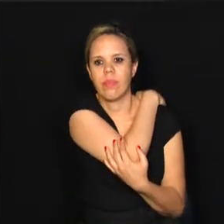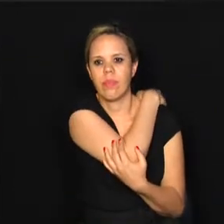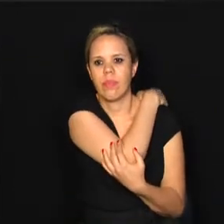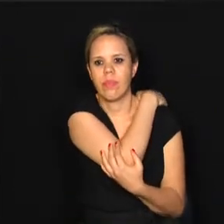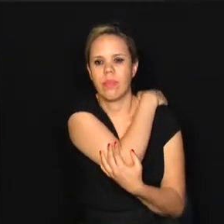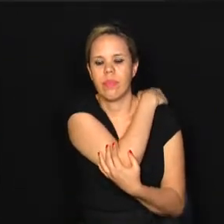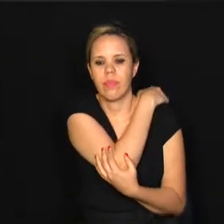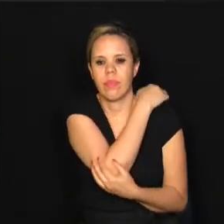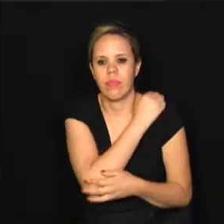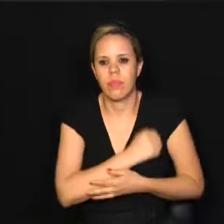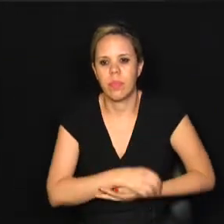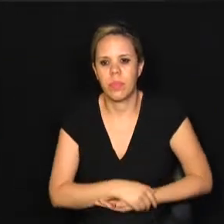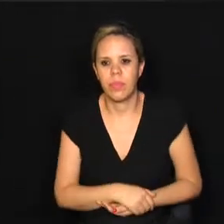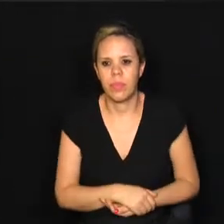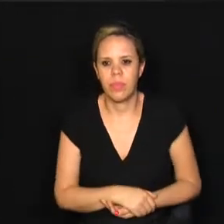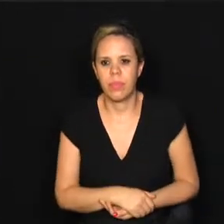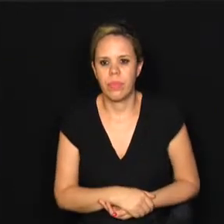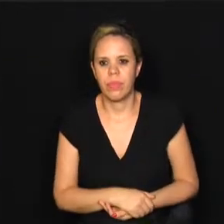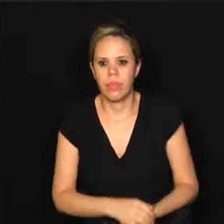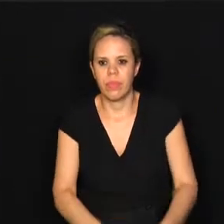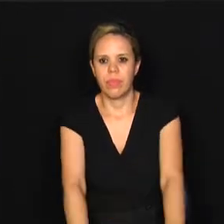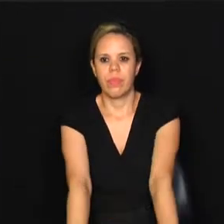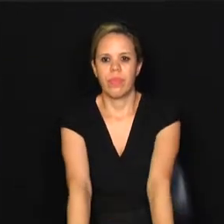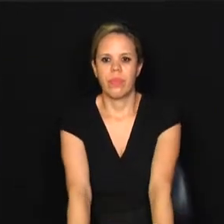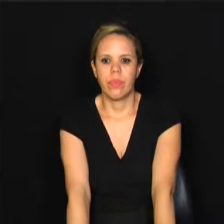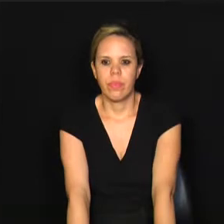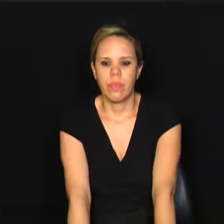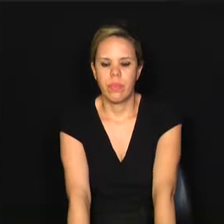Pode falar, dona Sebastiana. Apagou.